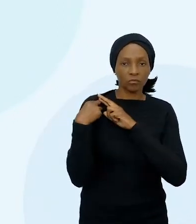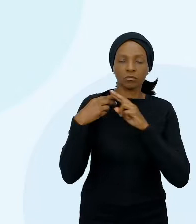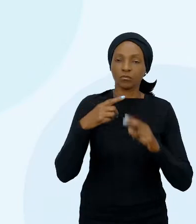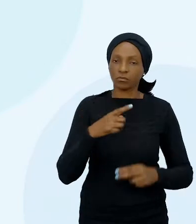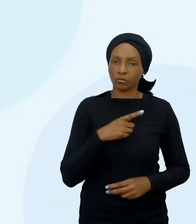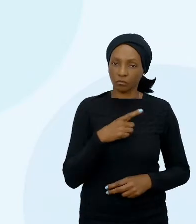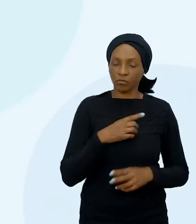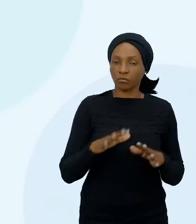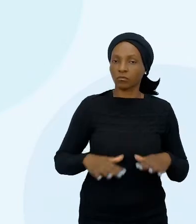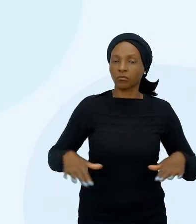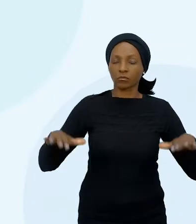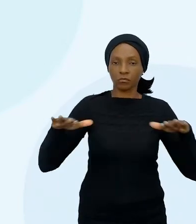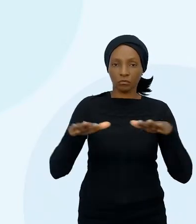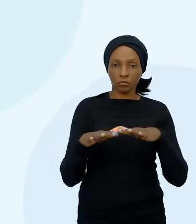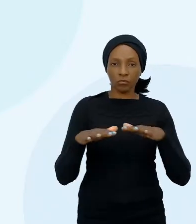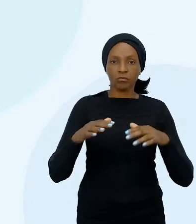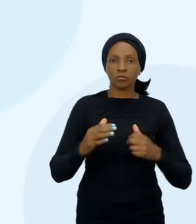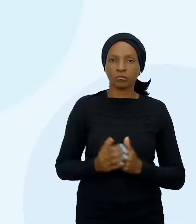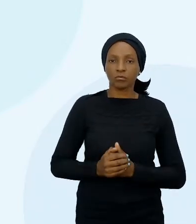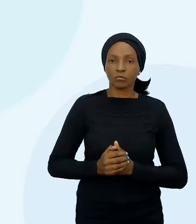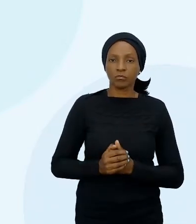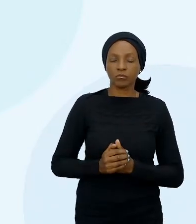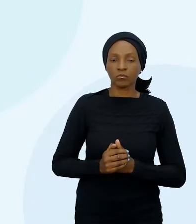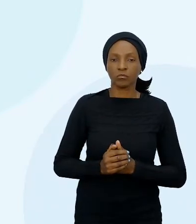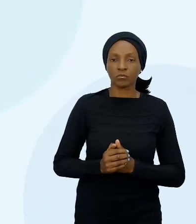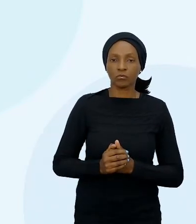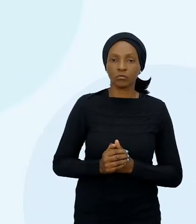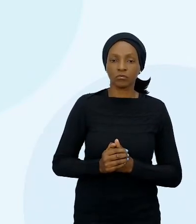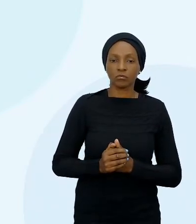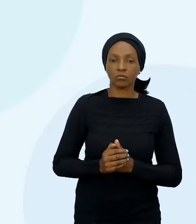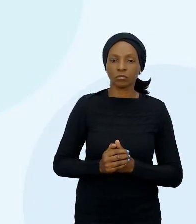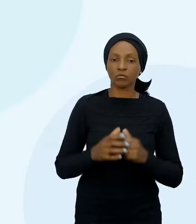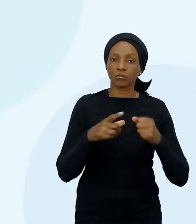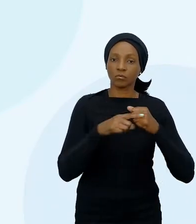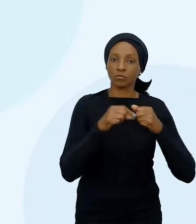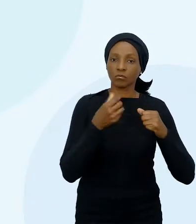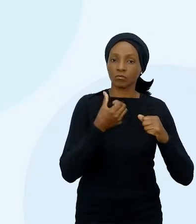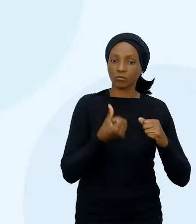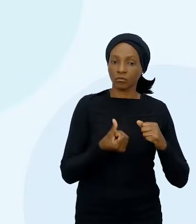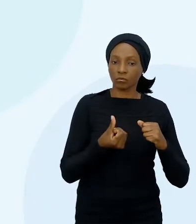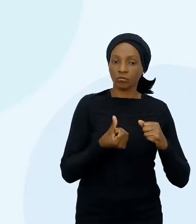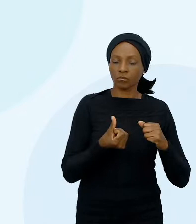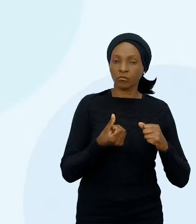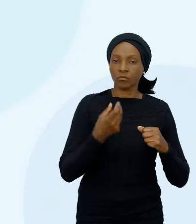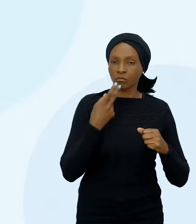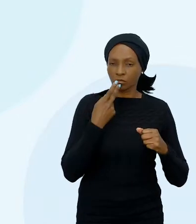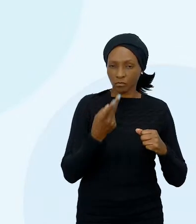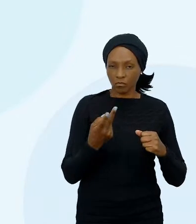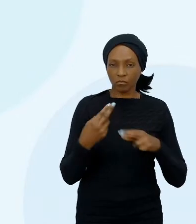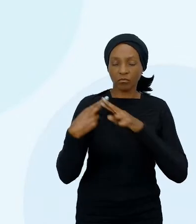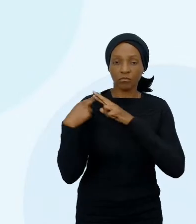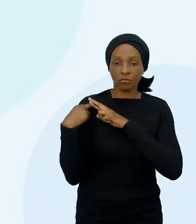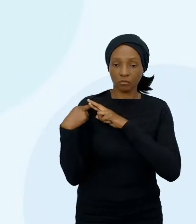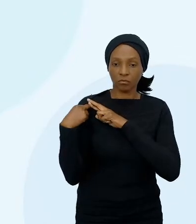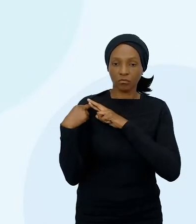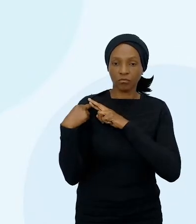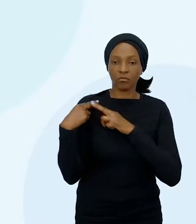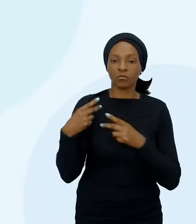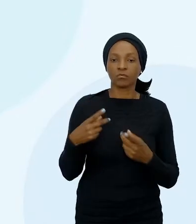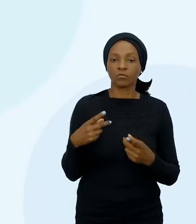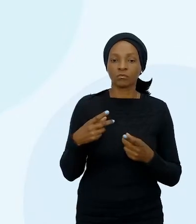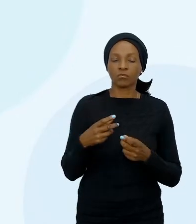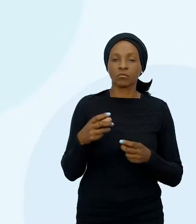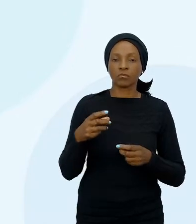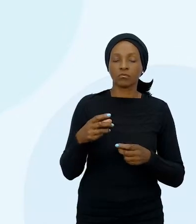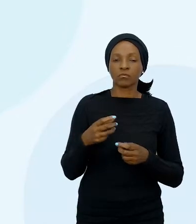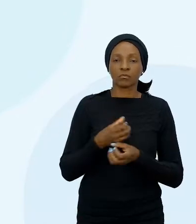responsáveis, né? E no advento aí do artigo 6º, na hora que nós falamos da responsabilidade